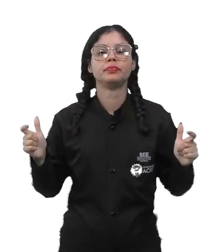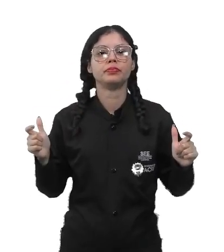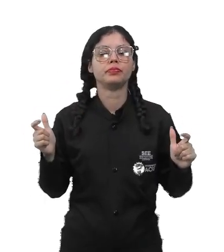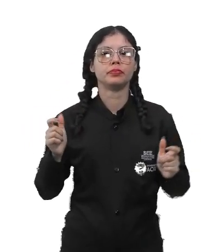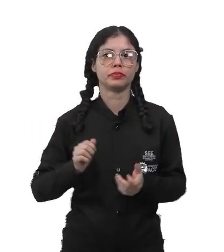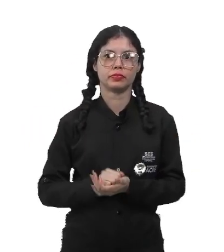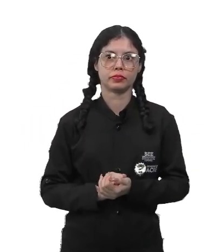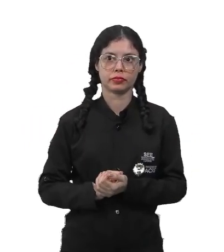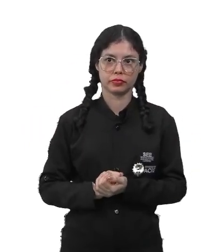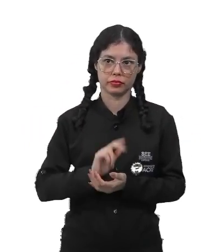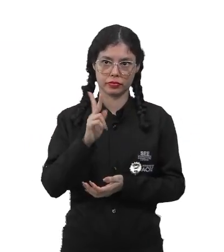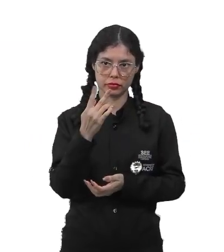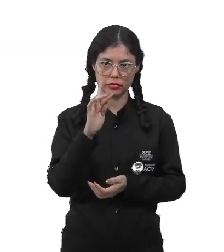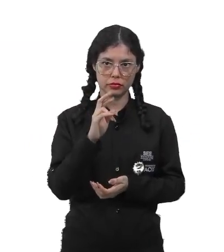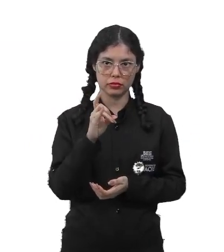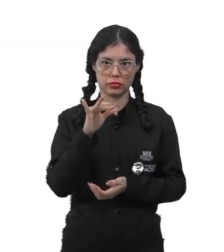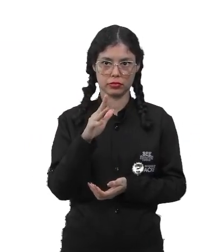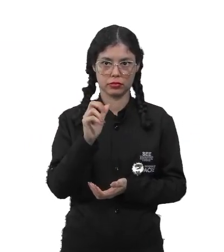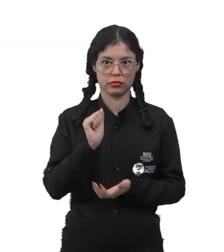de hidrogênio.